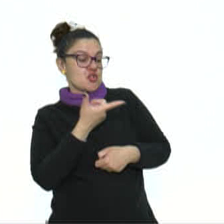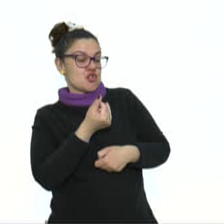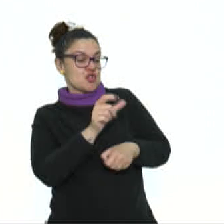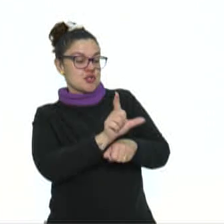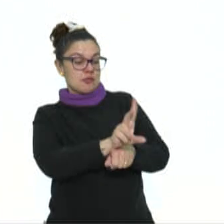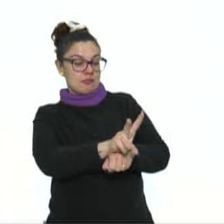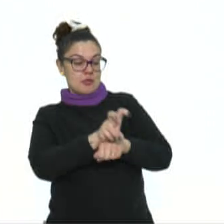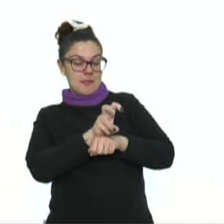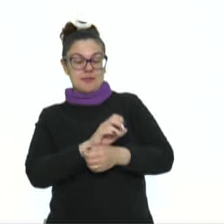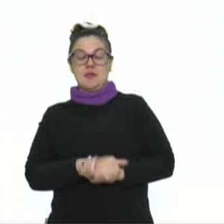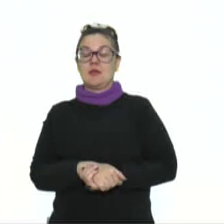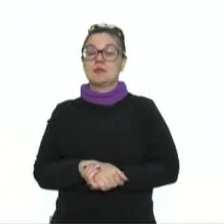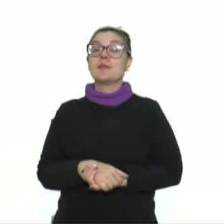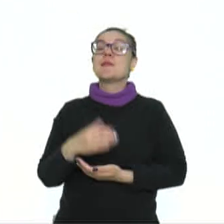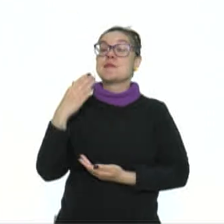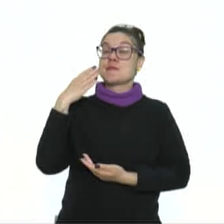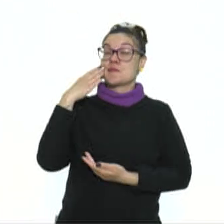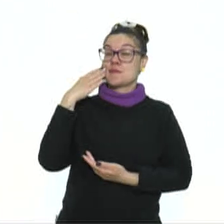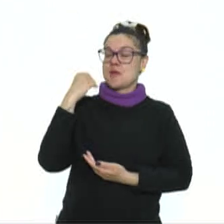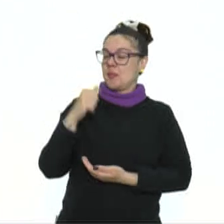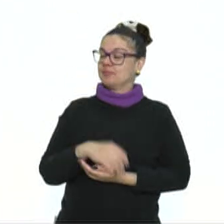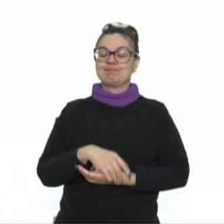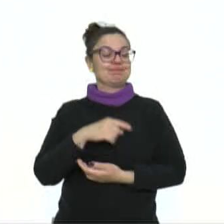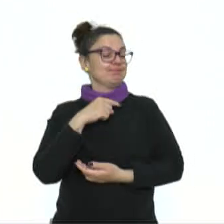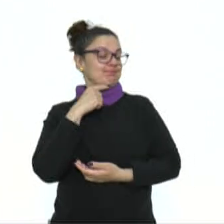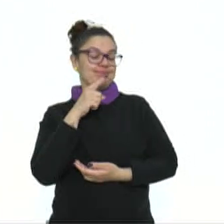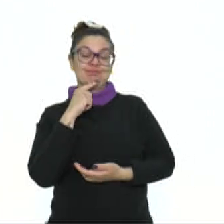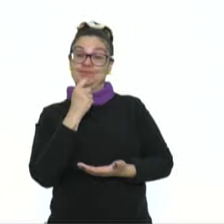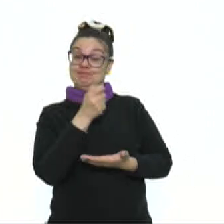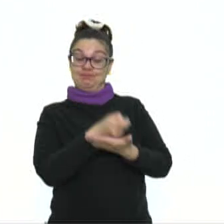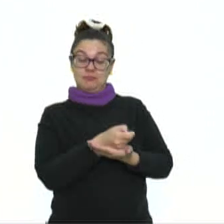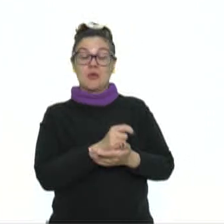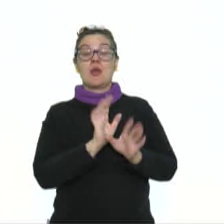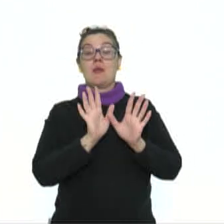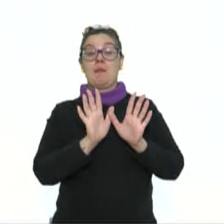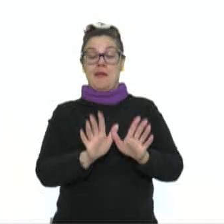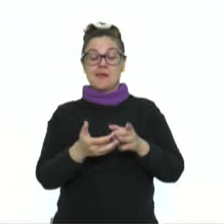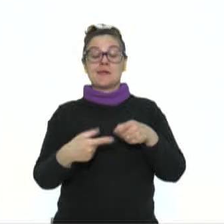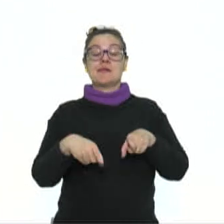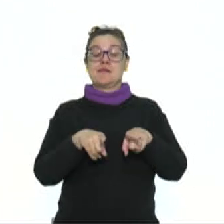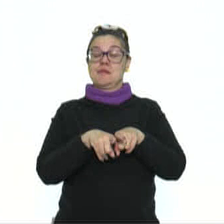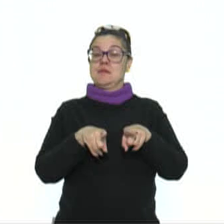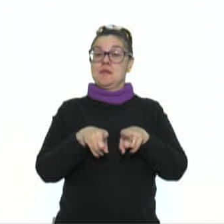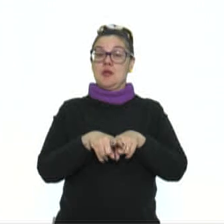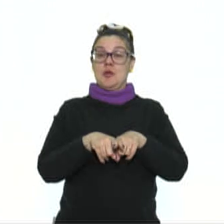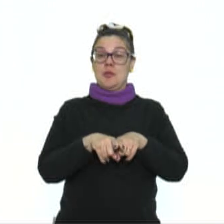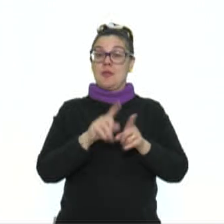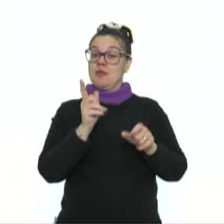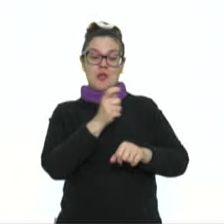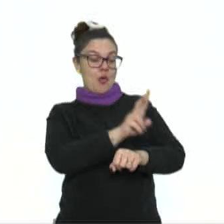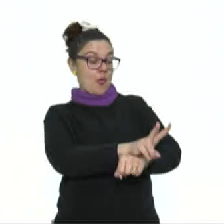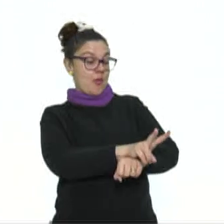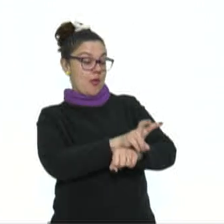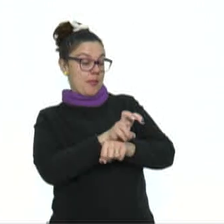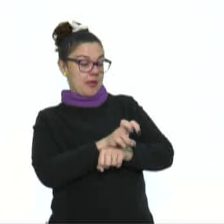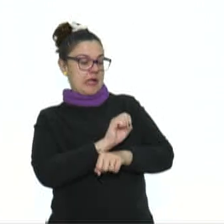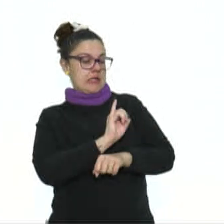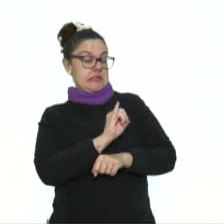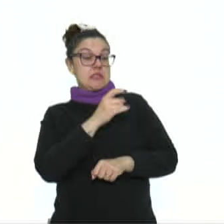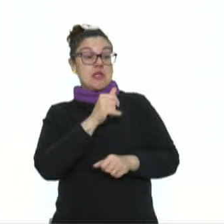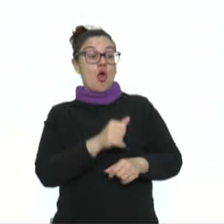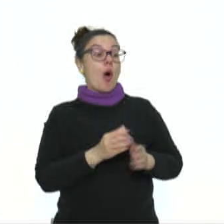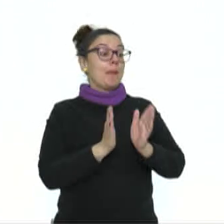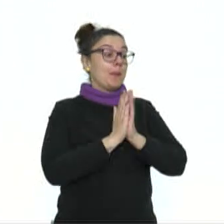emprestado. Sabe muito bem que não poderá pagar, mas vê também que não lhe emprestarão nada se não